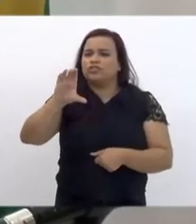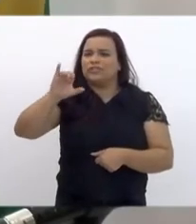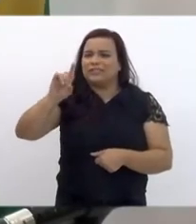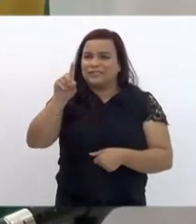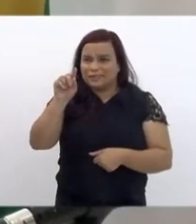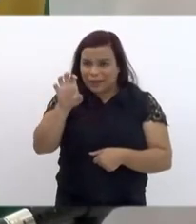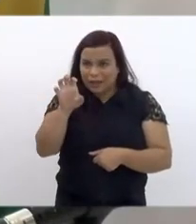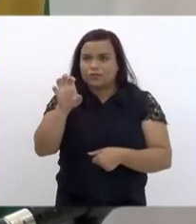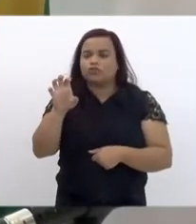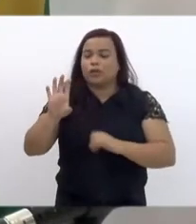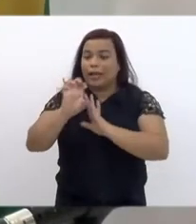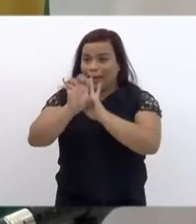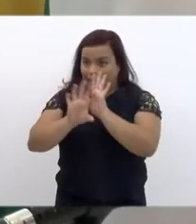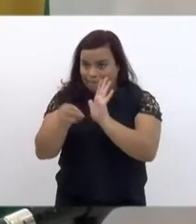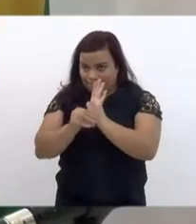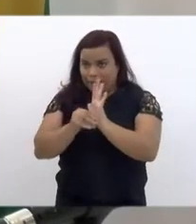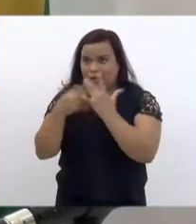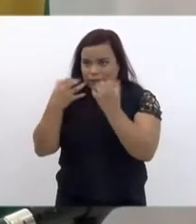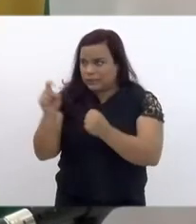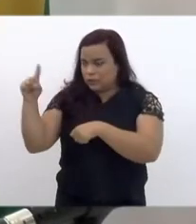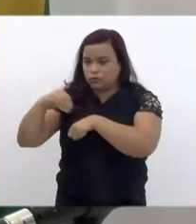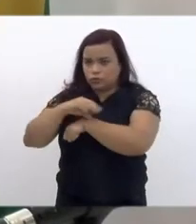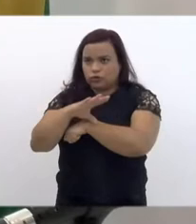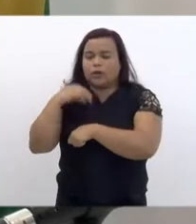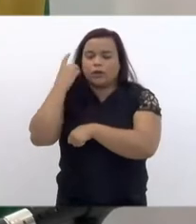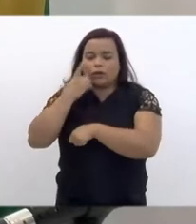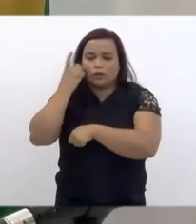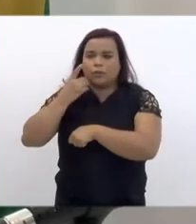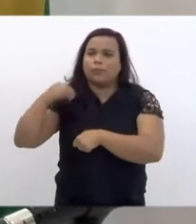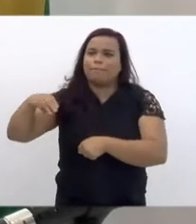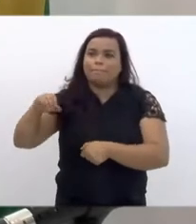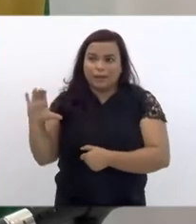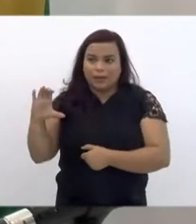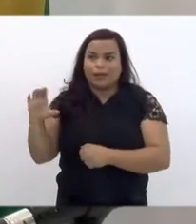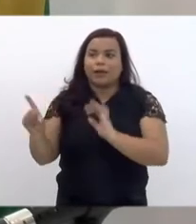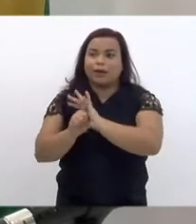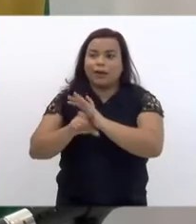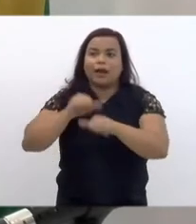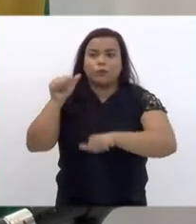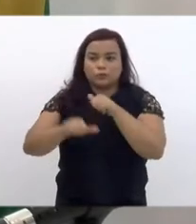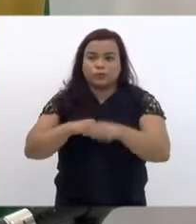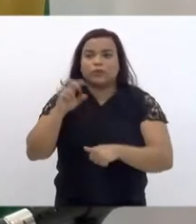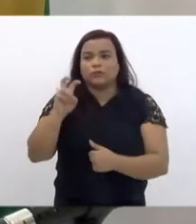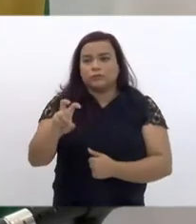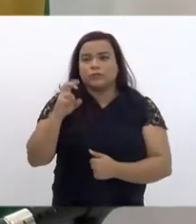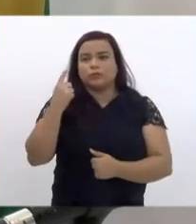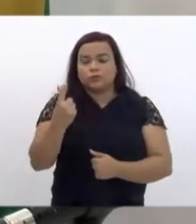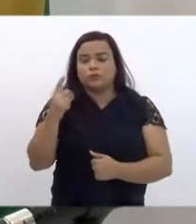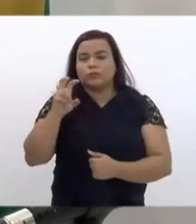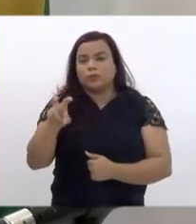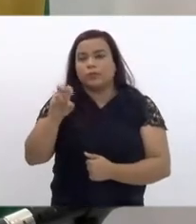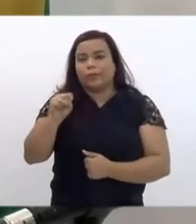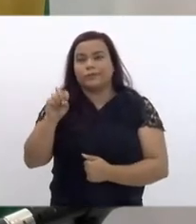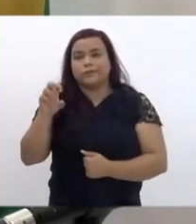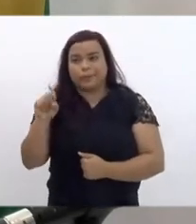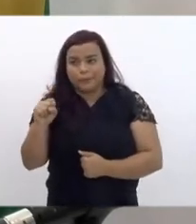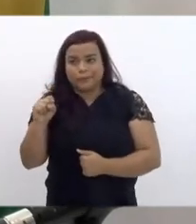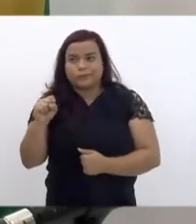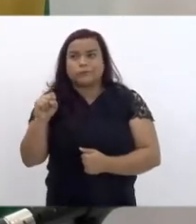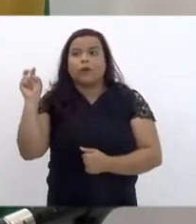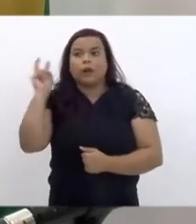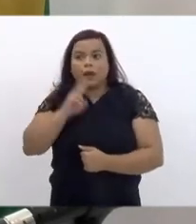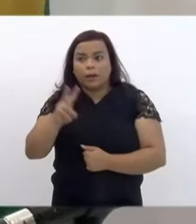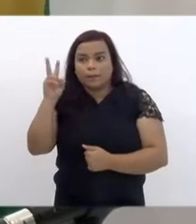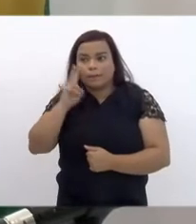a sugestão do deputado Carlos Mink, que a lei, então, altera a lei 5588, fazendo